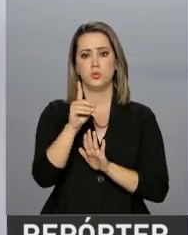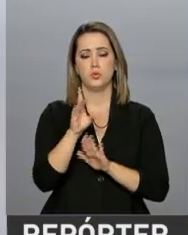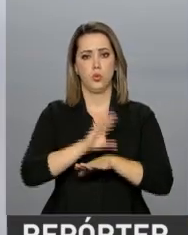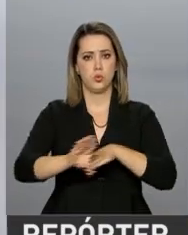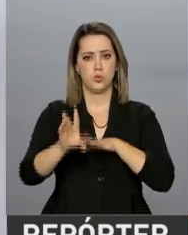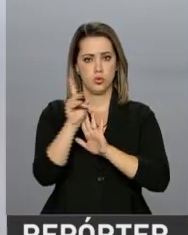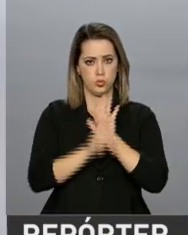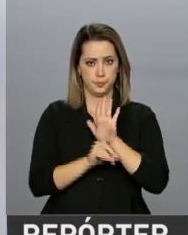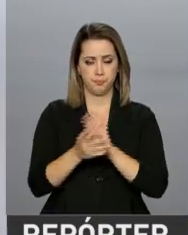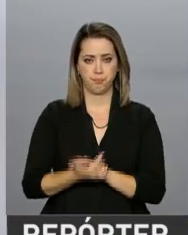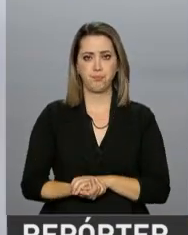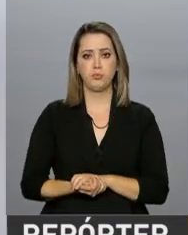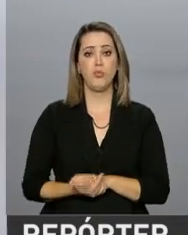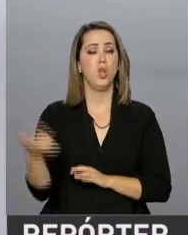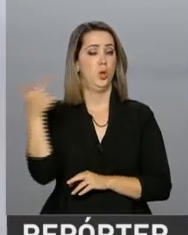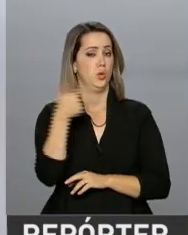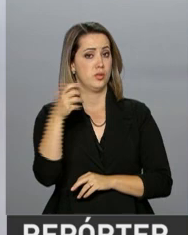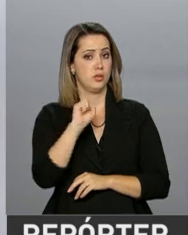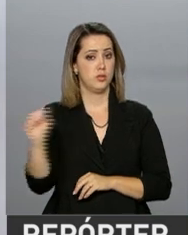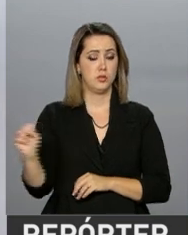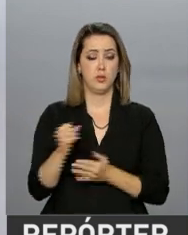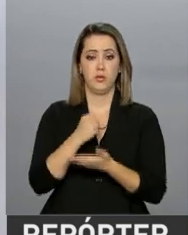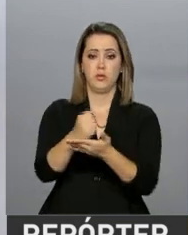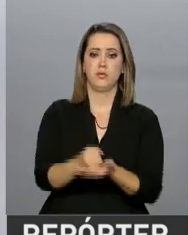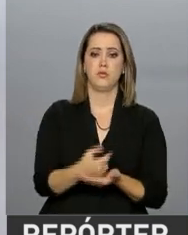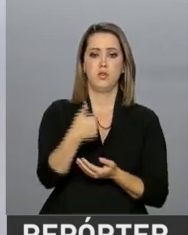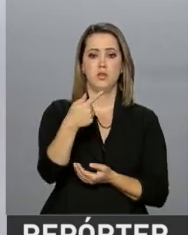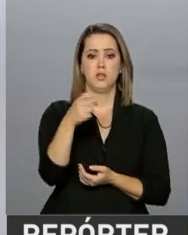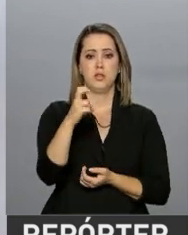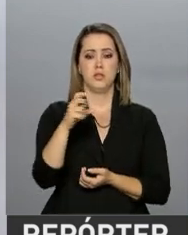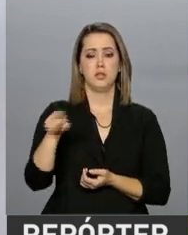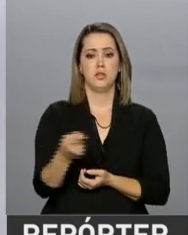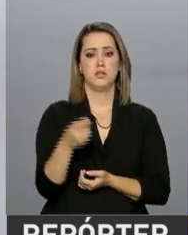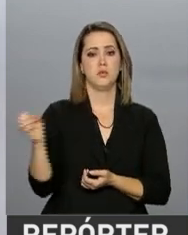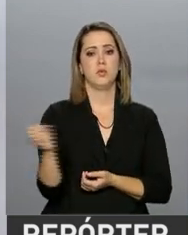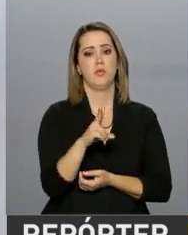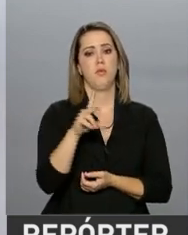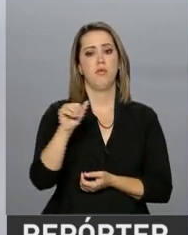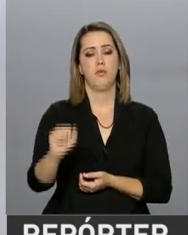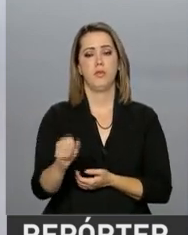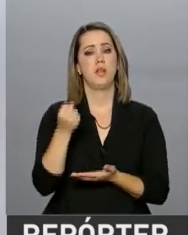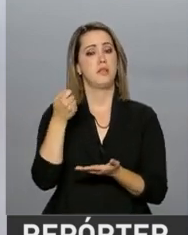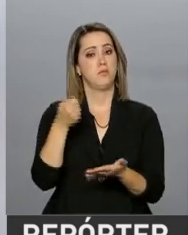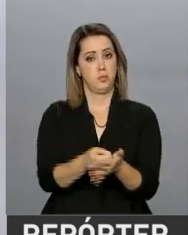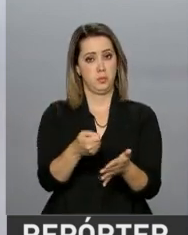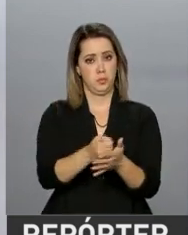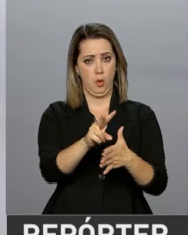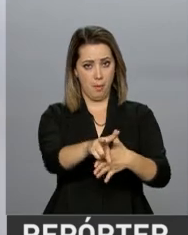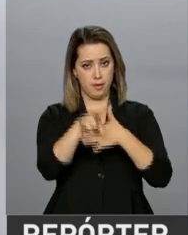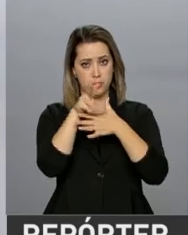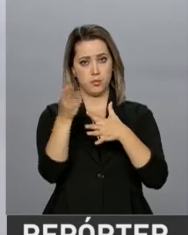semestre deste ano serão ofertadas 75 mil novas vagas para o financiamento estudantil e para o ano que vem serão